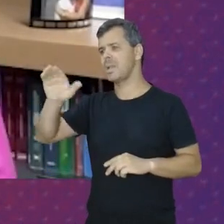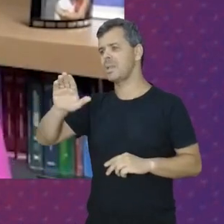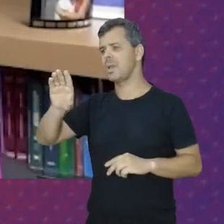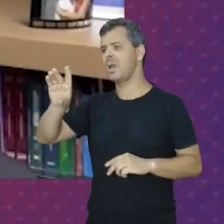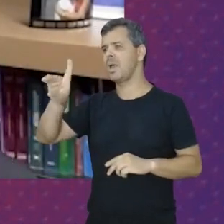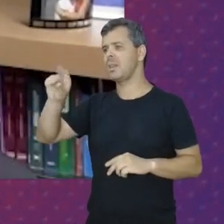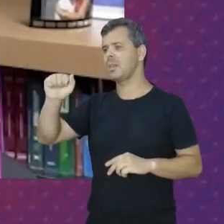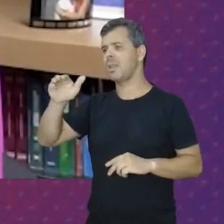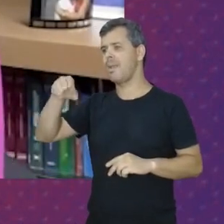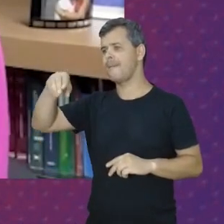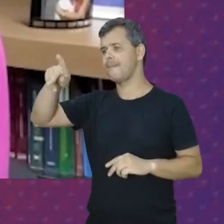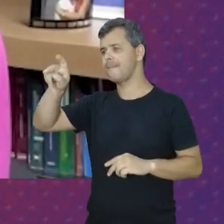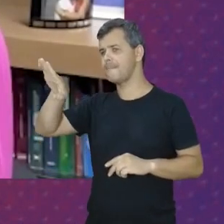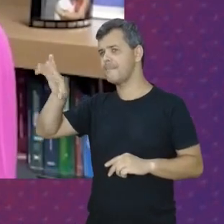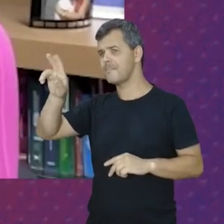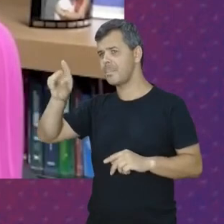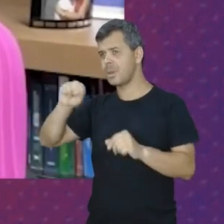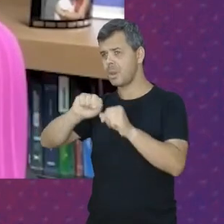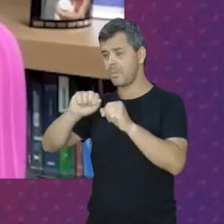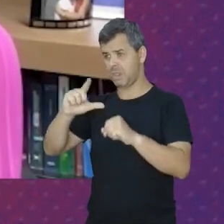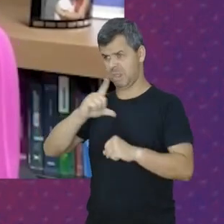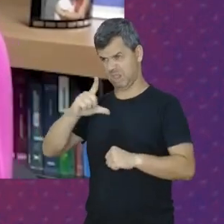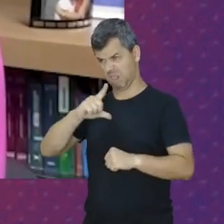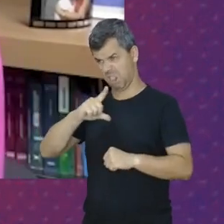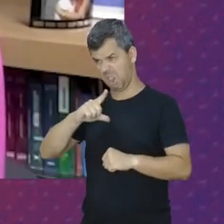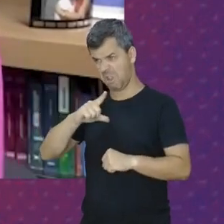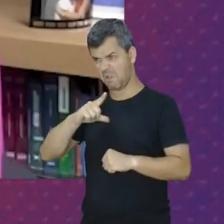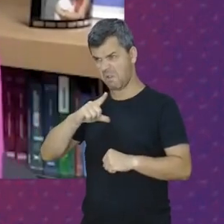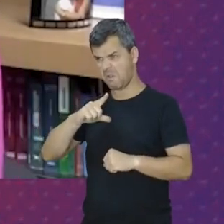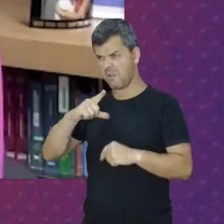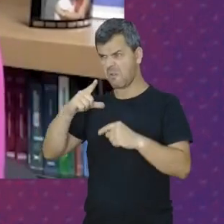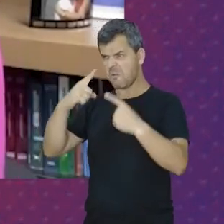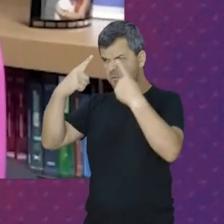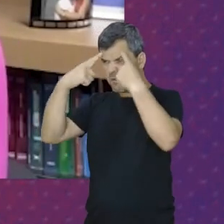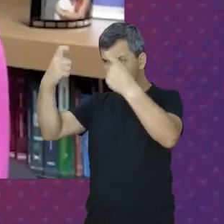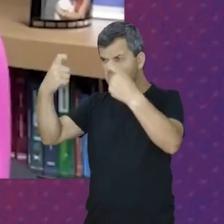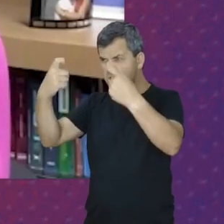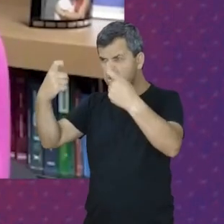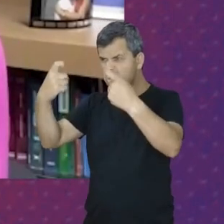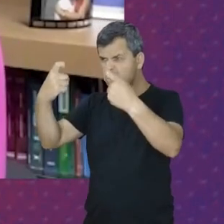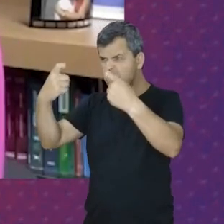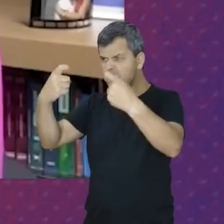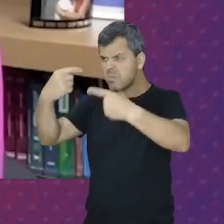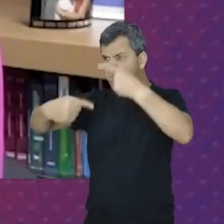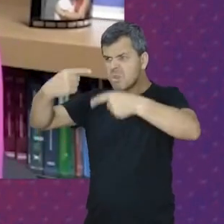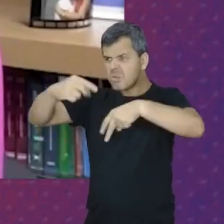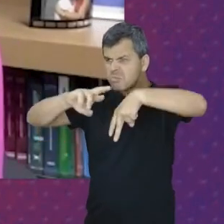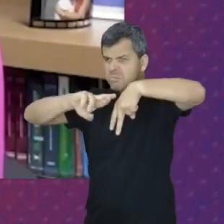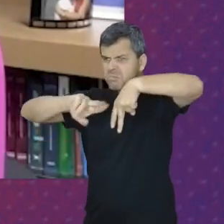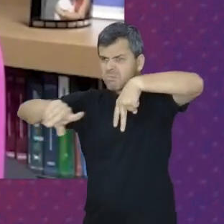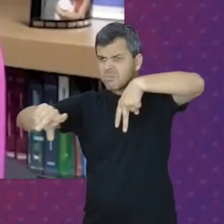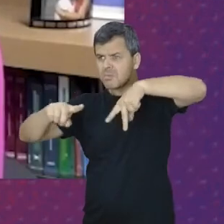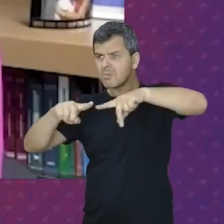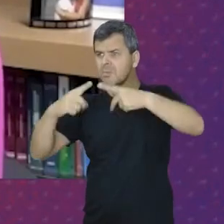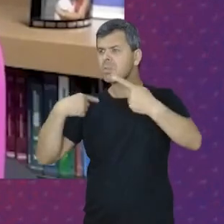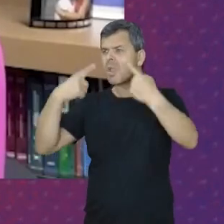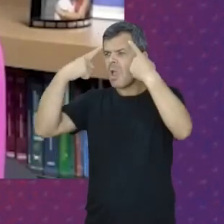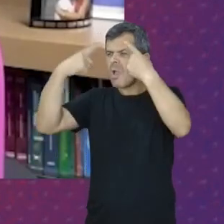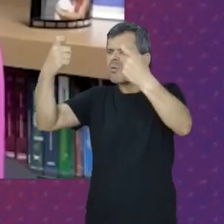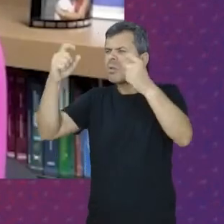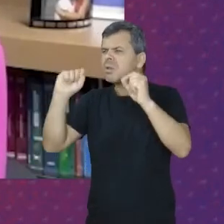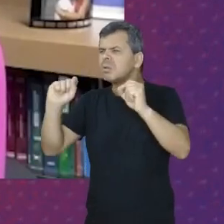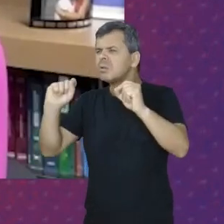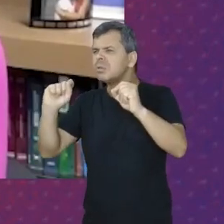referência, a gente se pergunta, existe violência política de gênero? Porque a gente está falando de